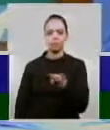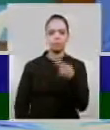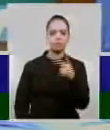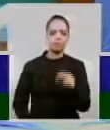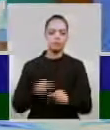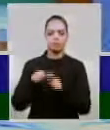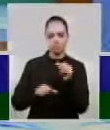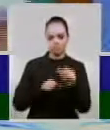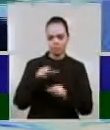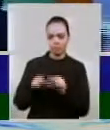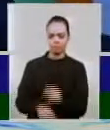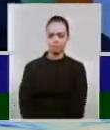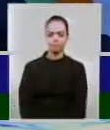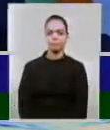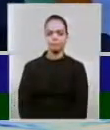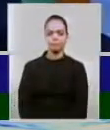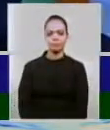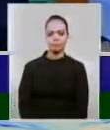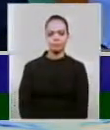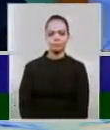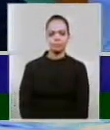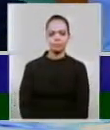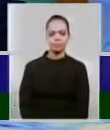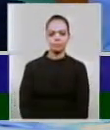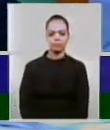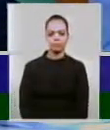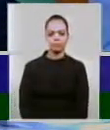alterações posteriores.